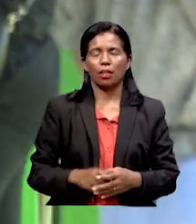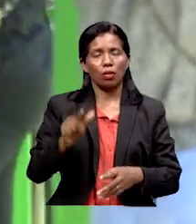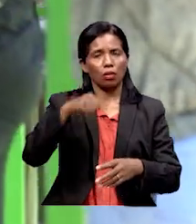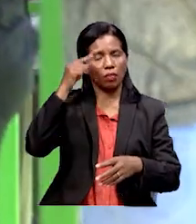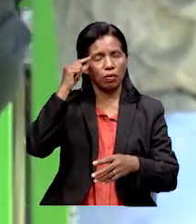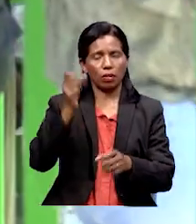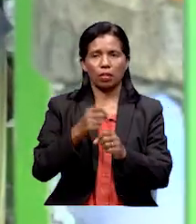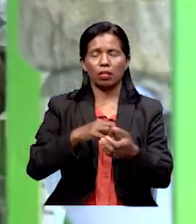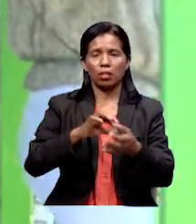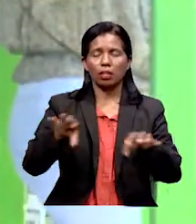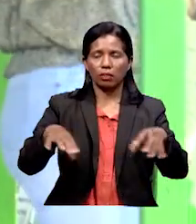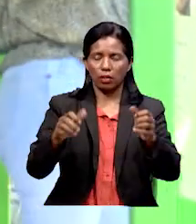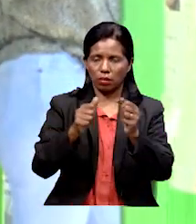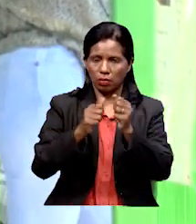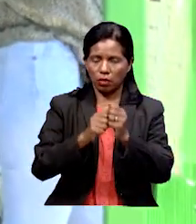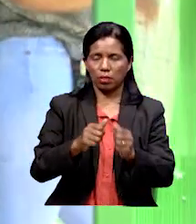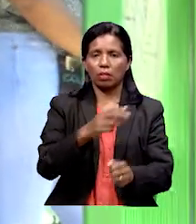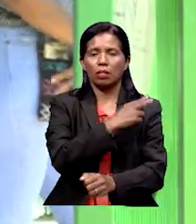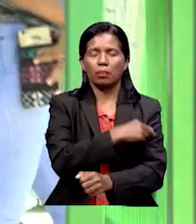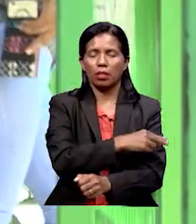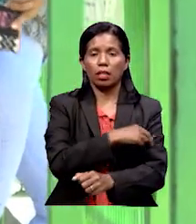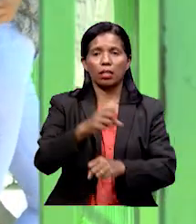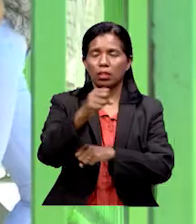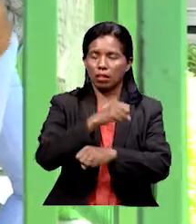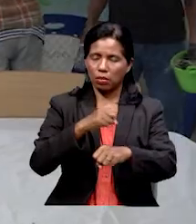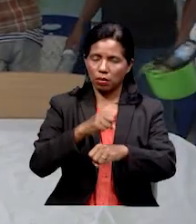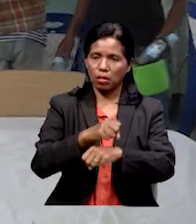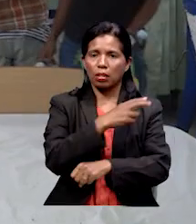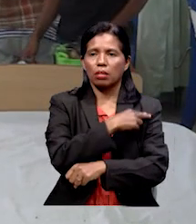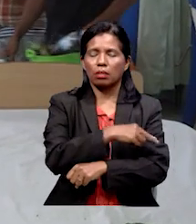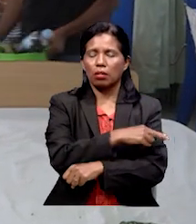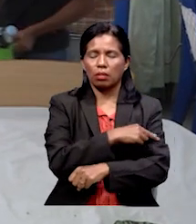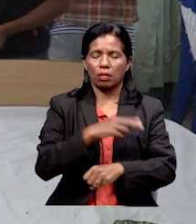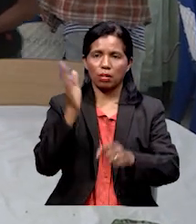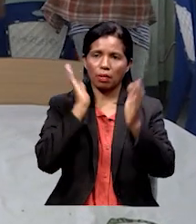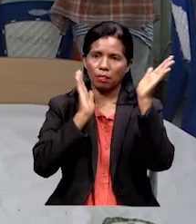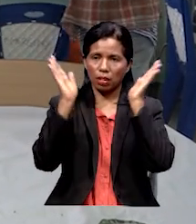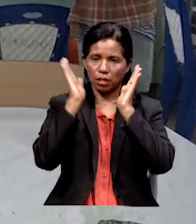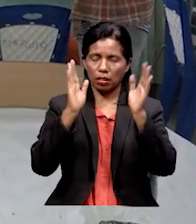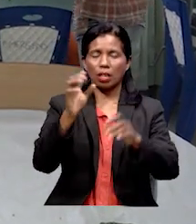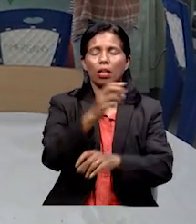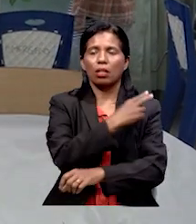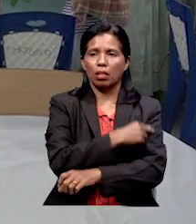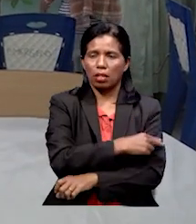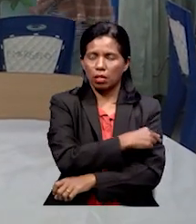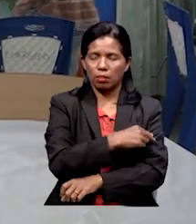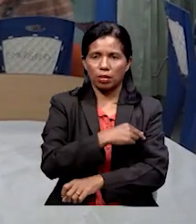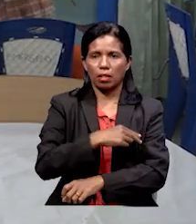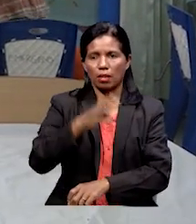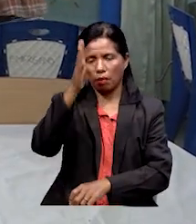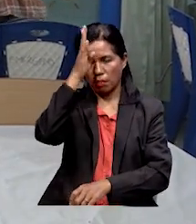halo contrato Hospital Mount Elizabeth Singapura, Hospital Hill Medical Center Malásia, Hospital Sangla Bali, ho